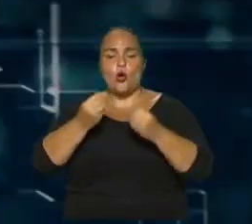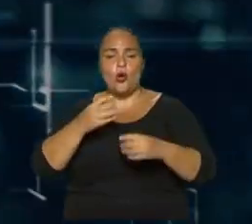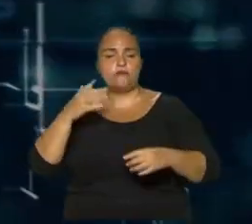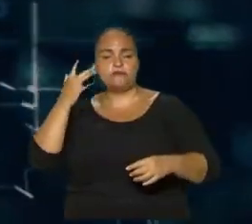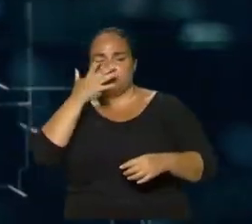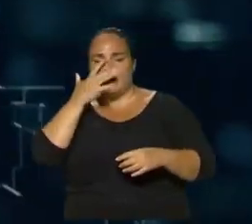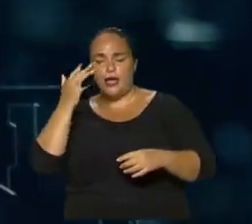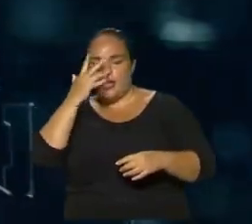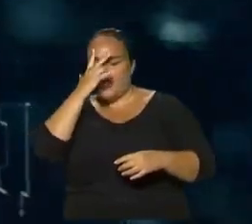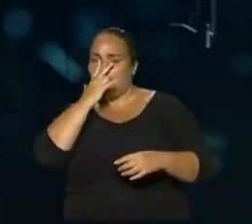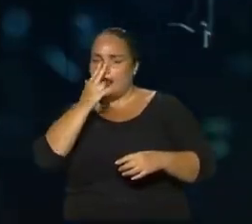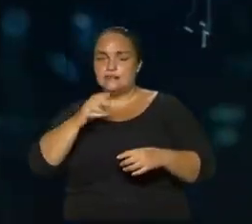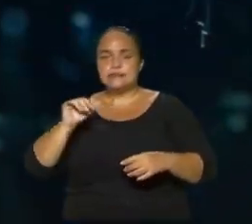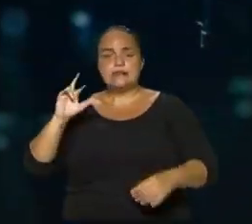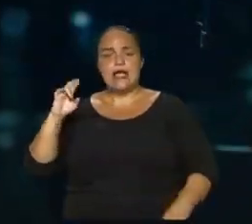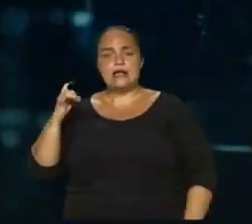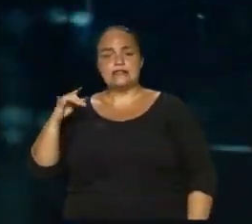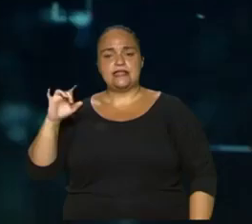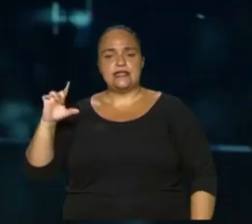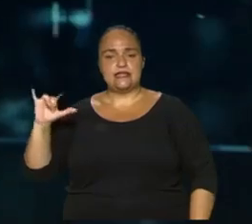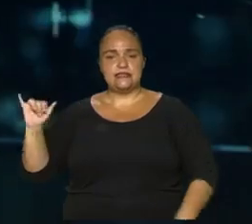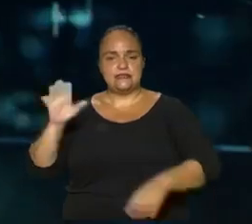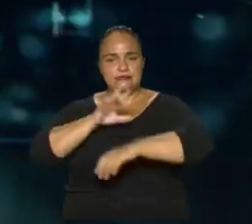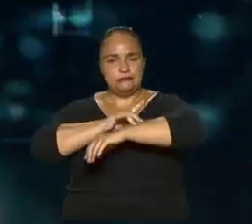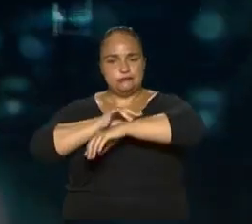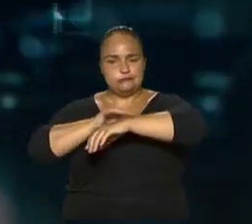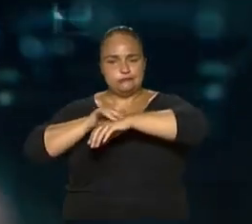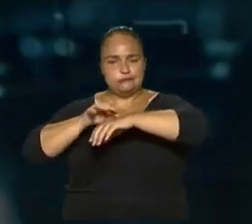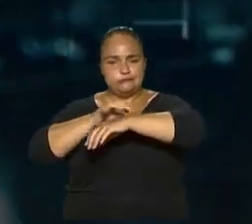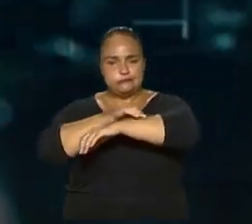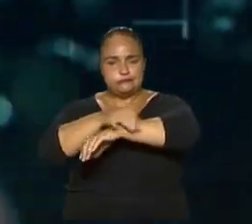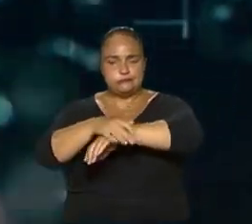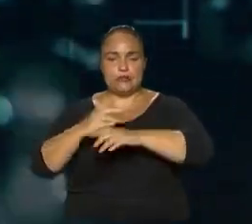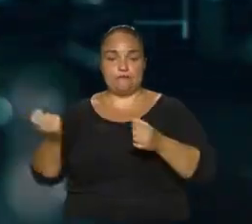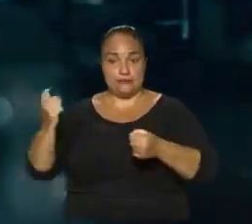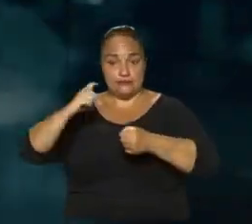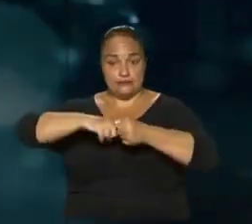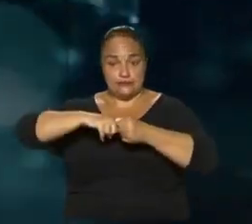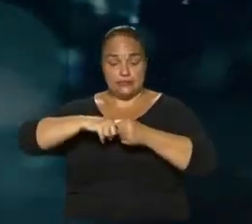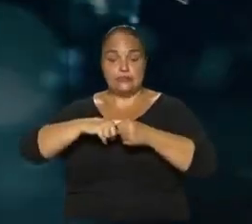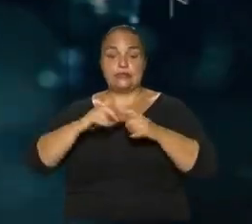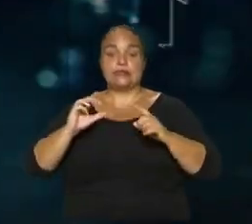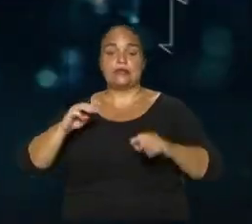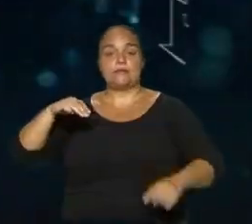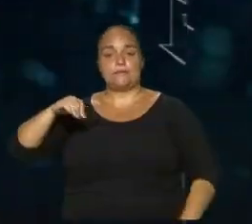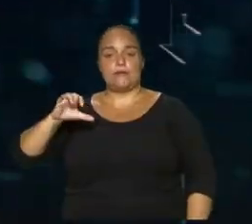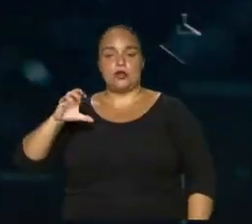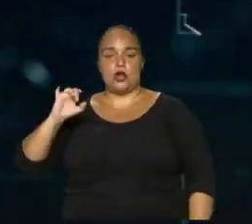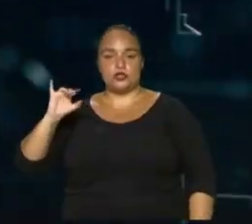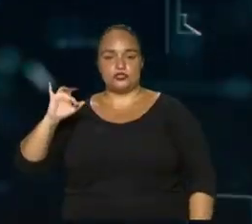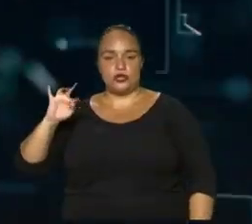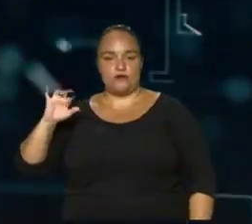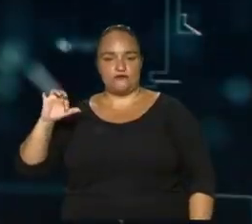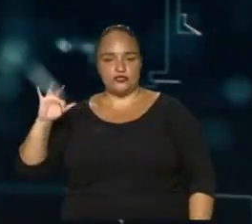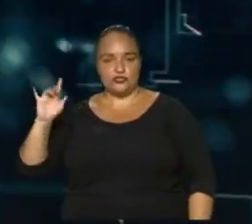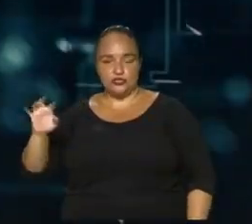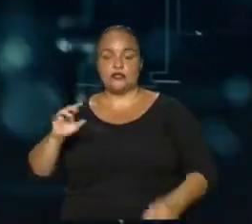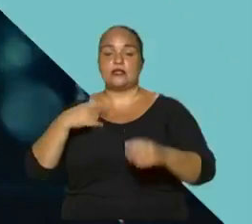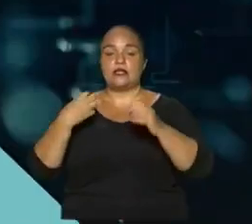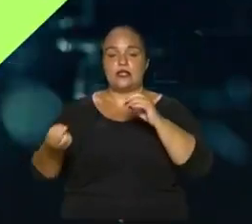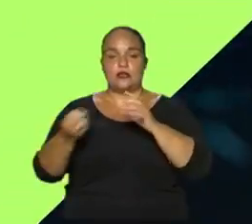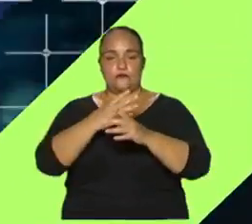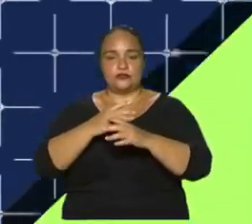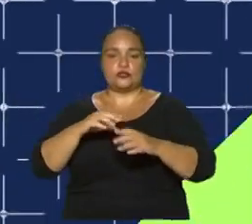de hanseníase. A iniciativa é fruto de uma parceria com a Microsoft e a Fundação